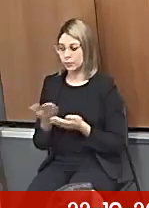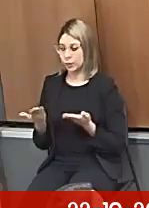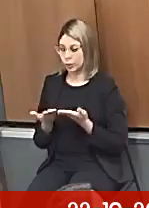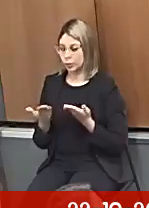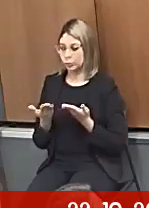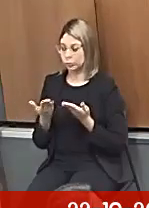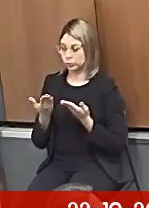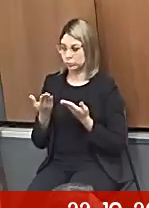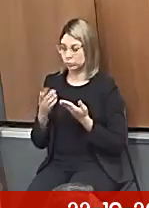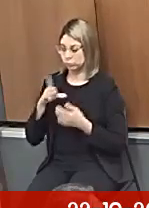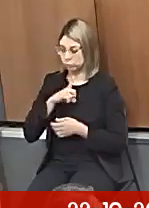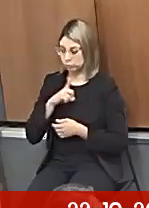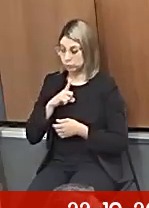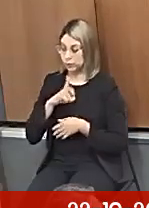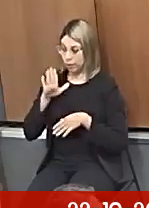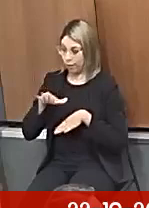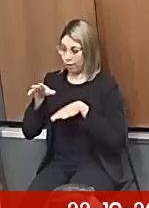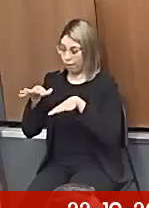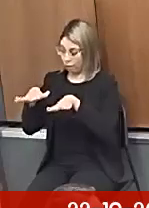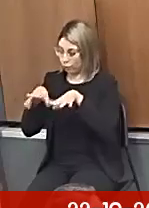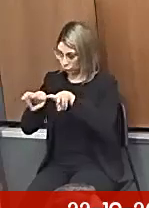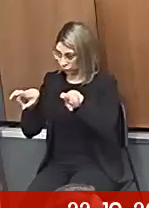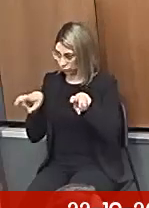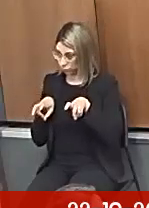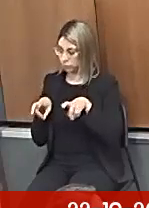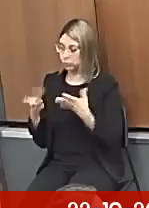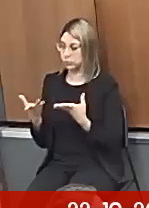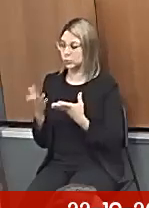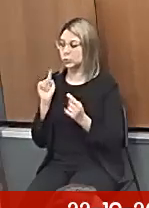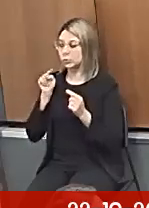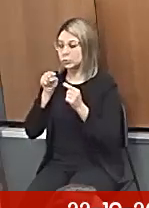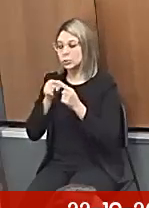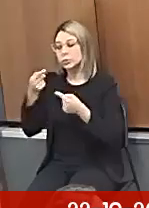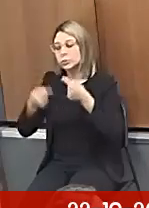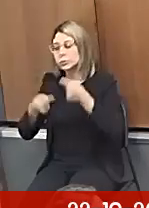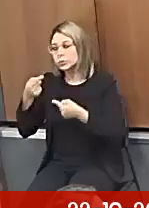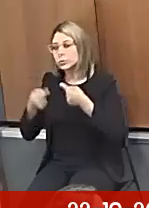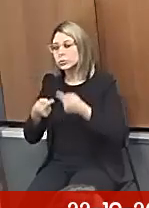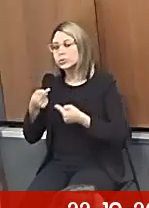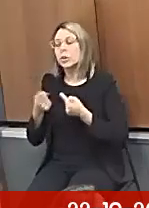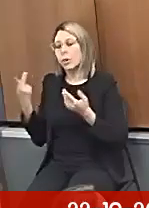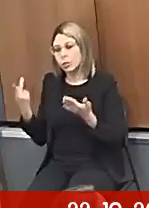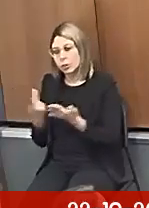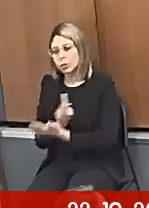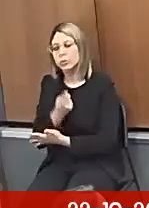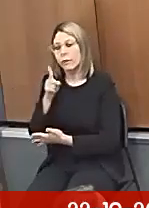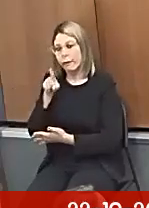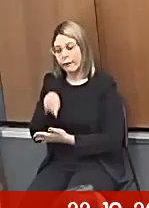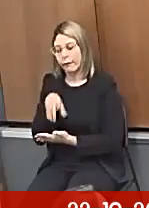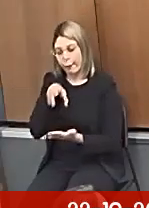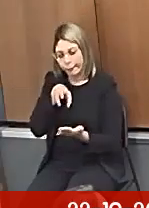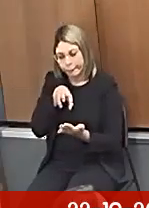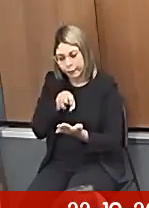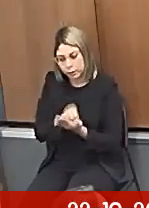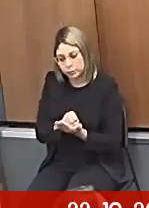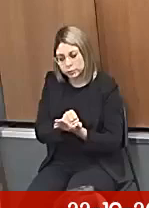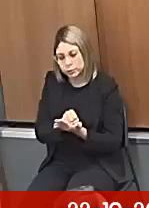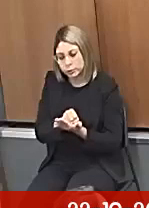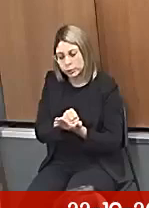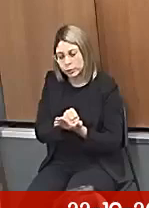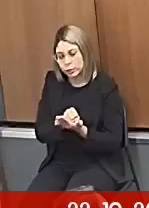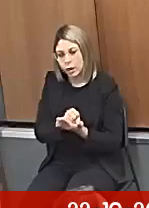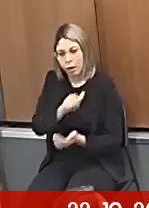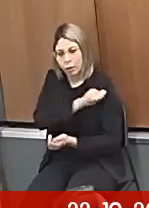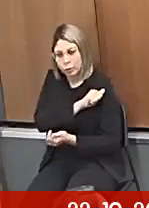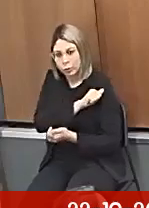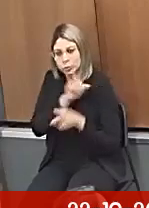parte da reunião, que compreende a audiência pública, destinada a debater a recusa de matrículas de estudantes com